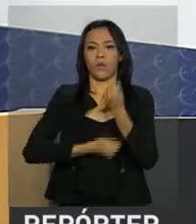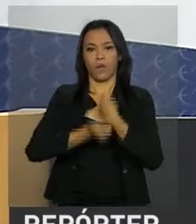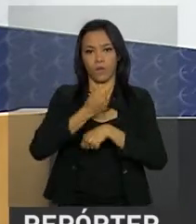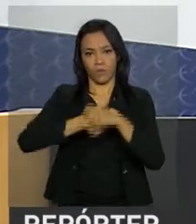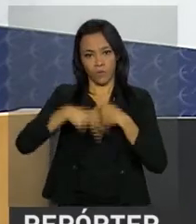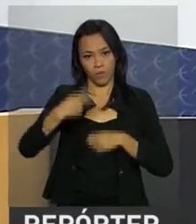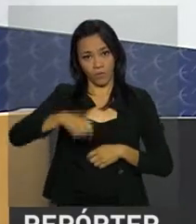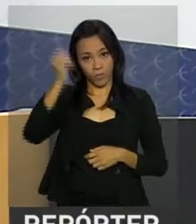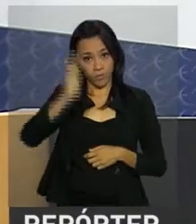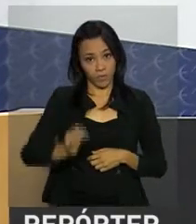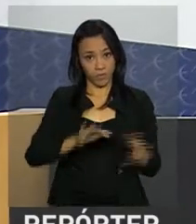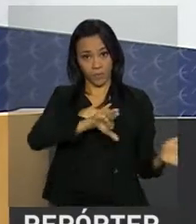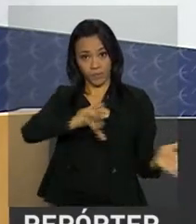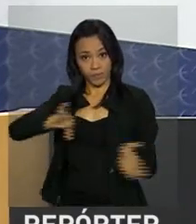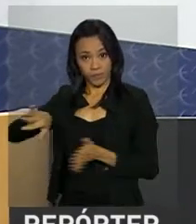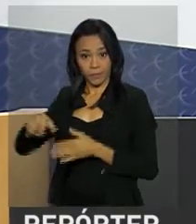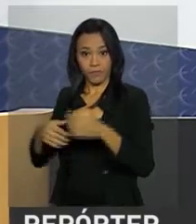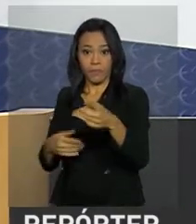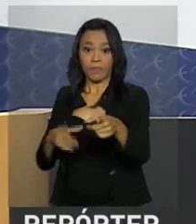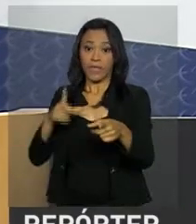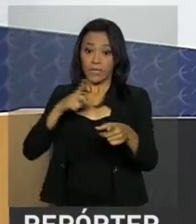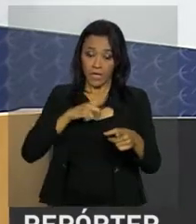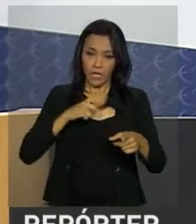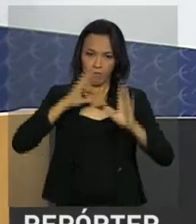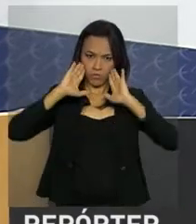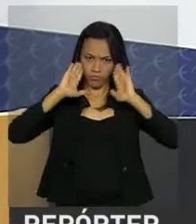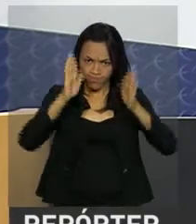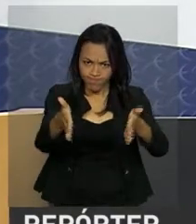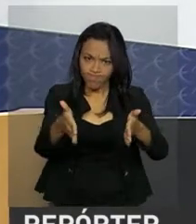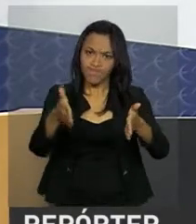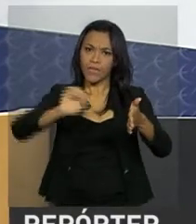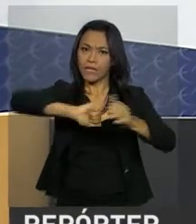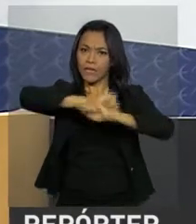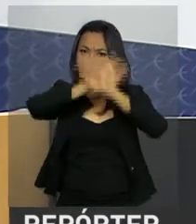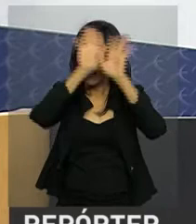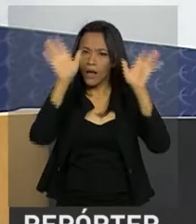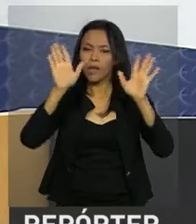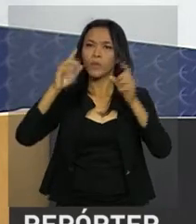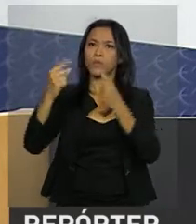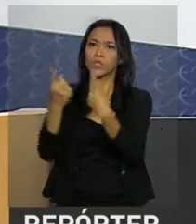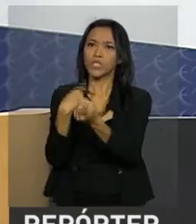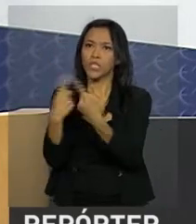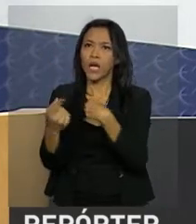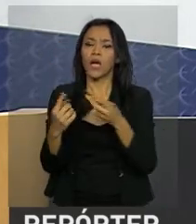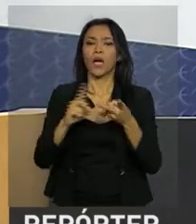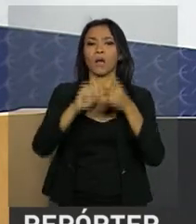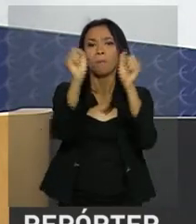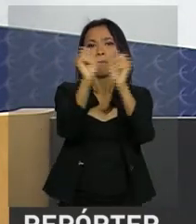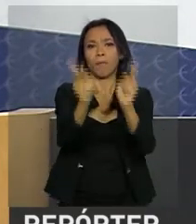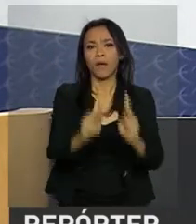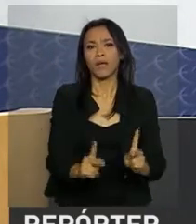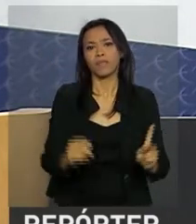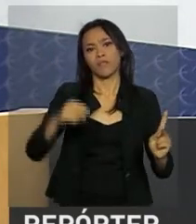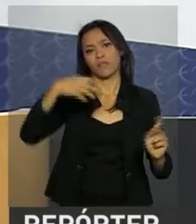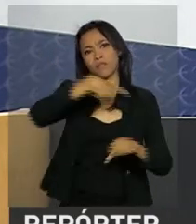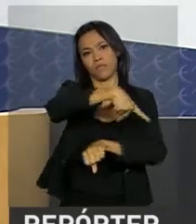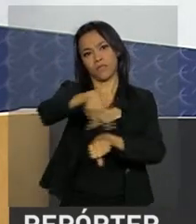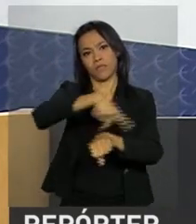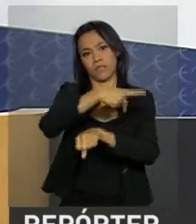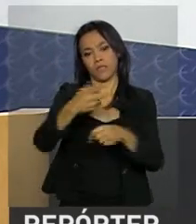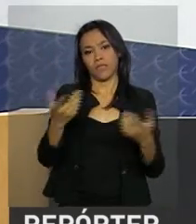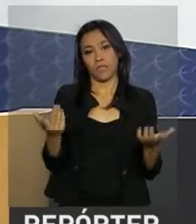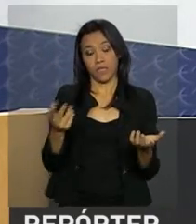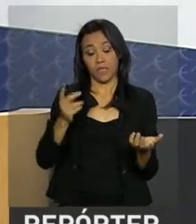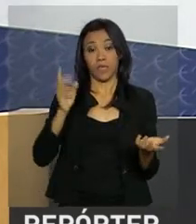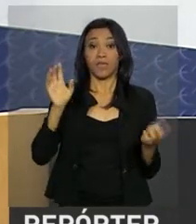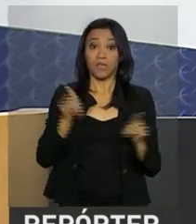temos norte claro: a reconstrução nacional, o diálogo, a pacificação do país. Em meio